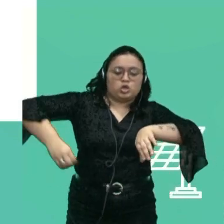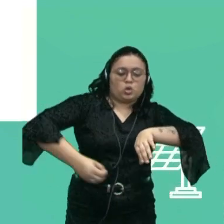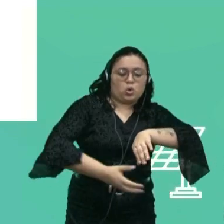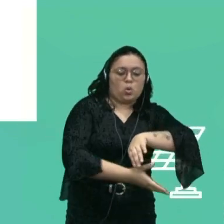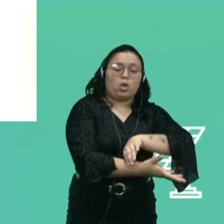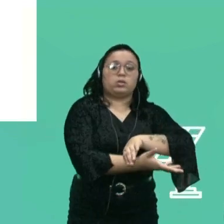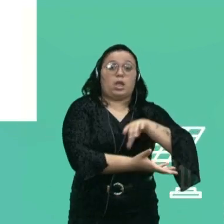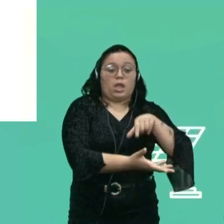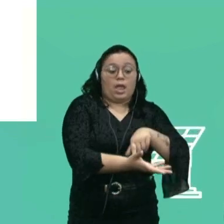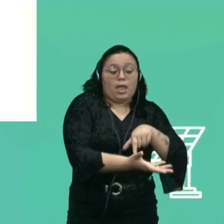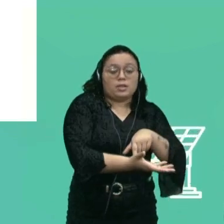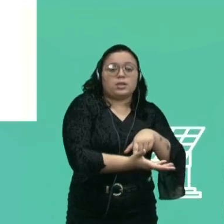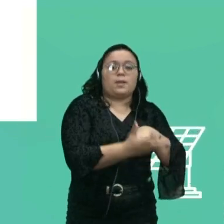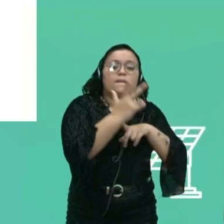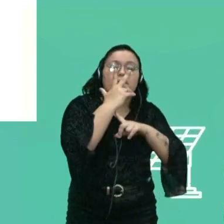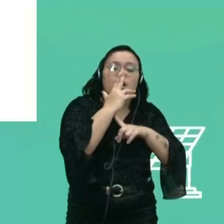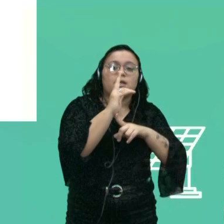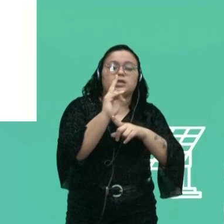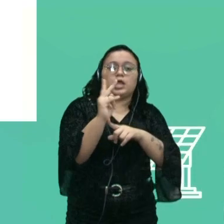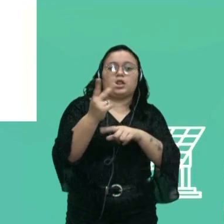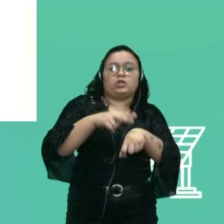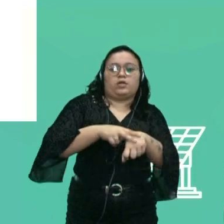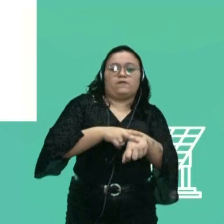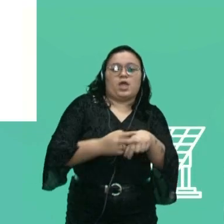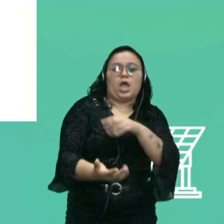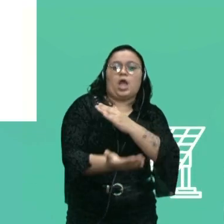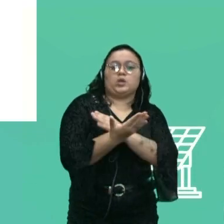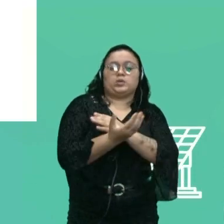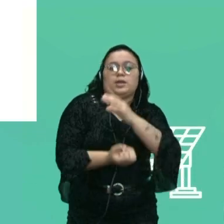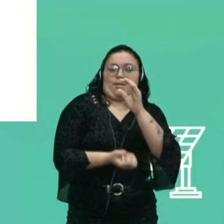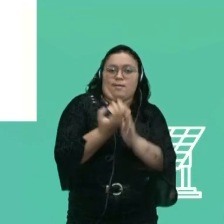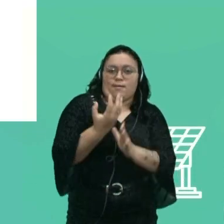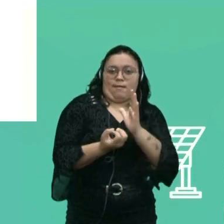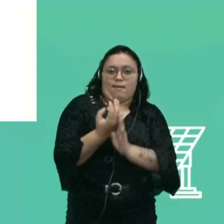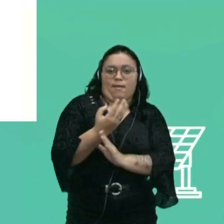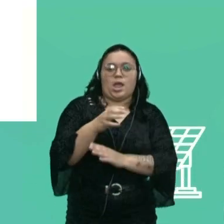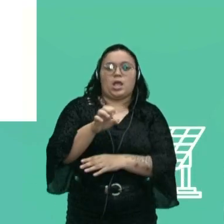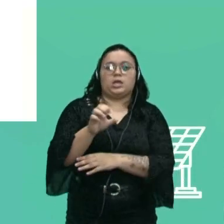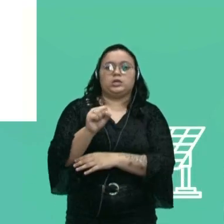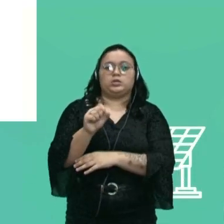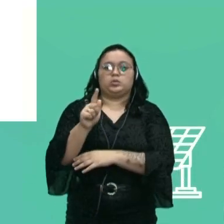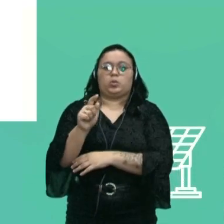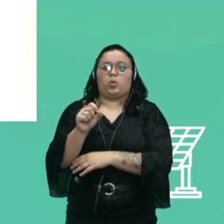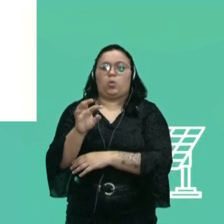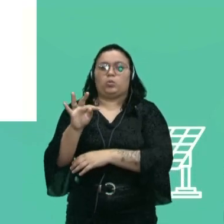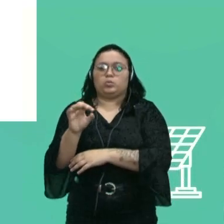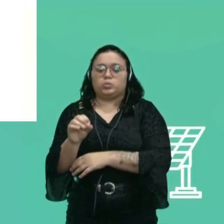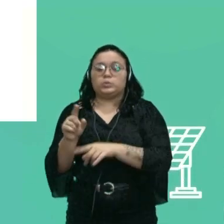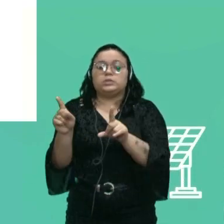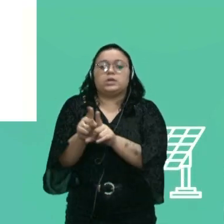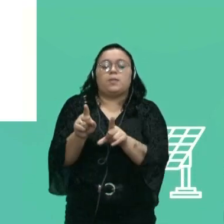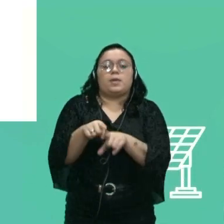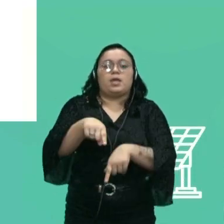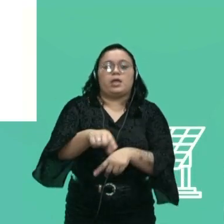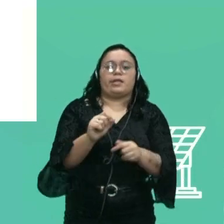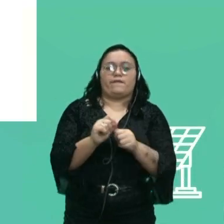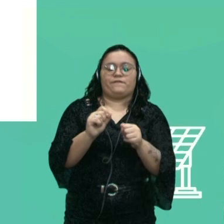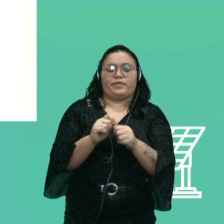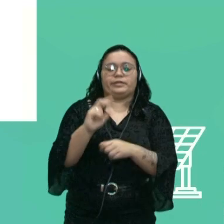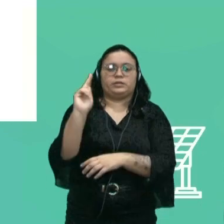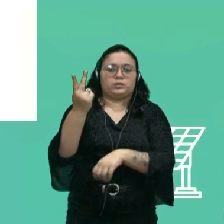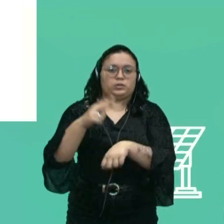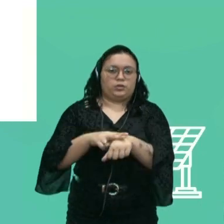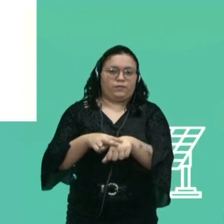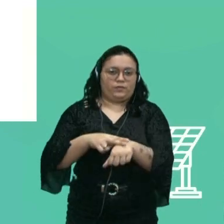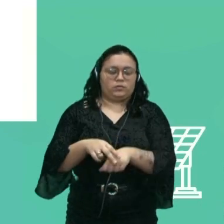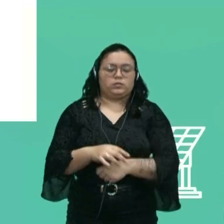verde, assim como a reforma a vapor do glicerol, que recebe esse detrito industrial e gera hidrogênio verde. Tudo